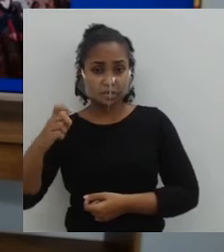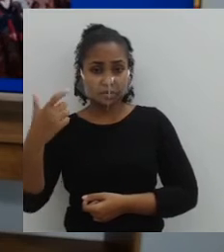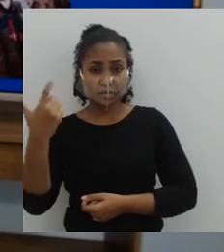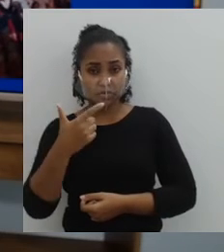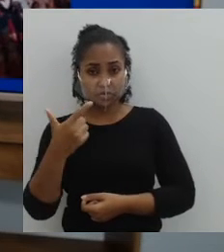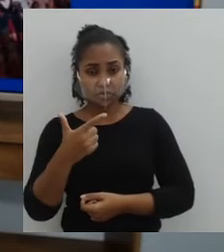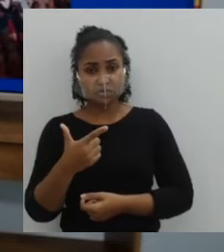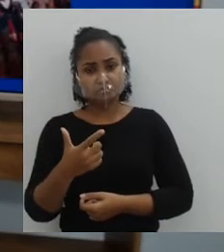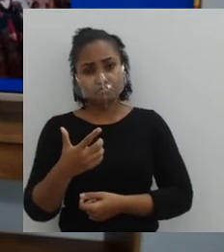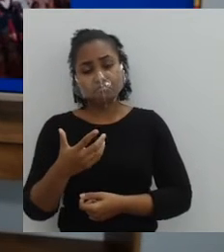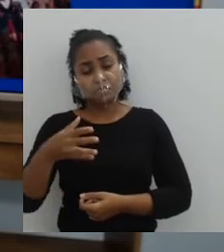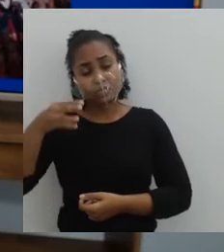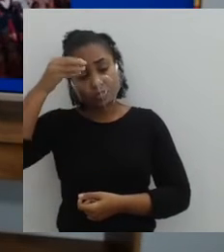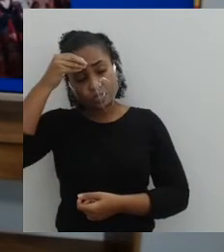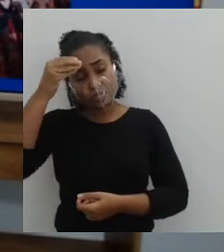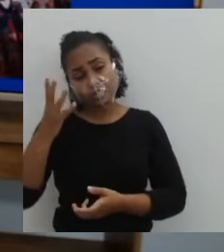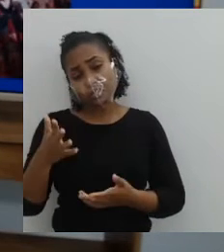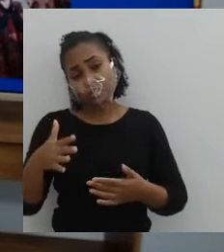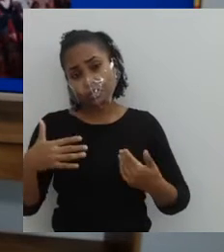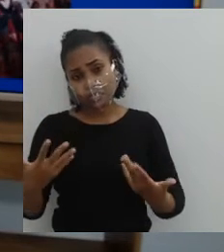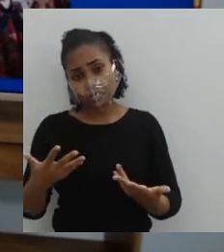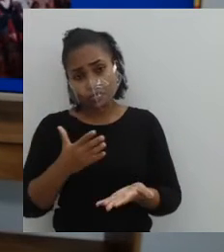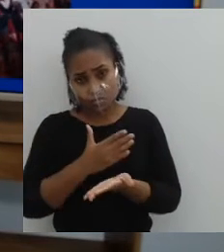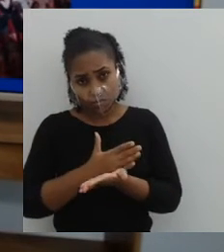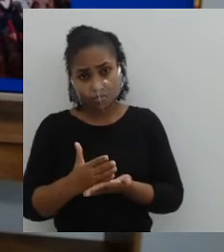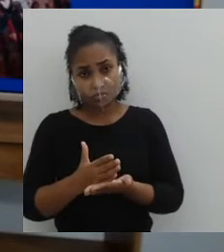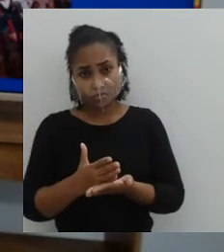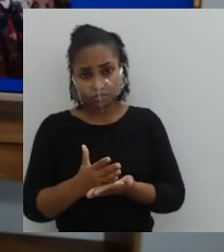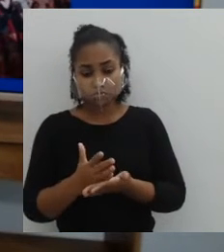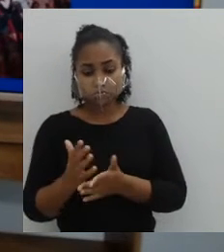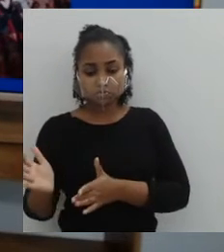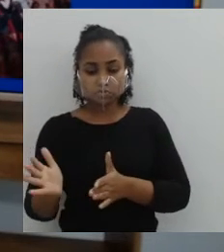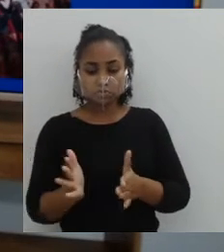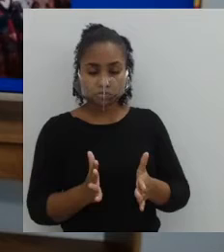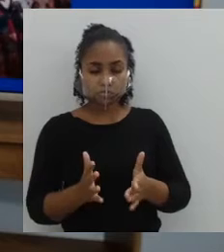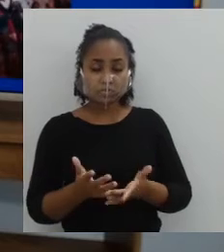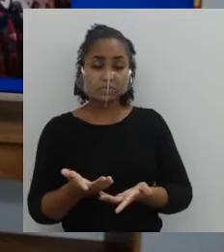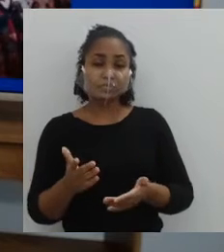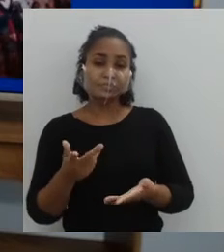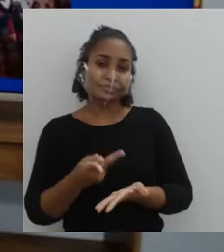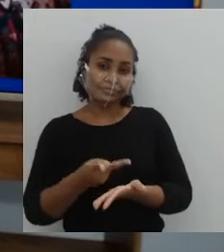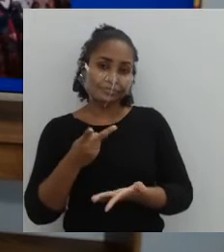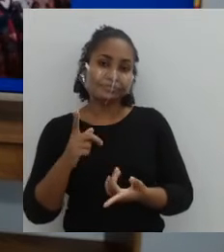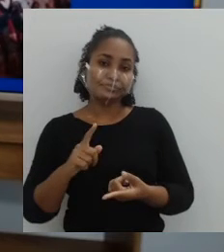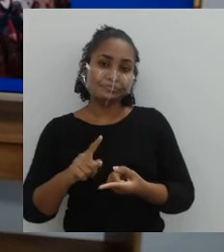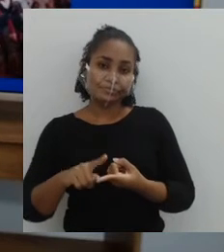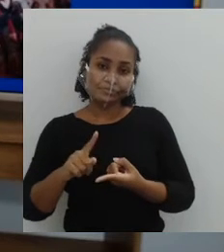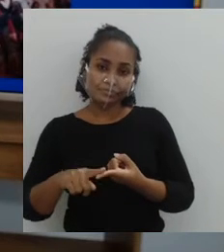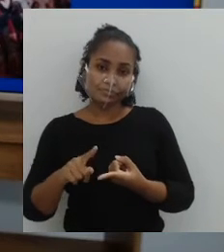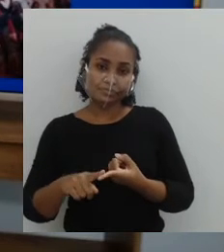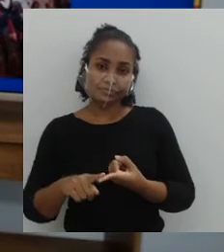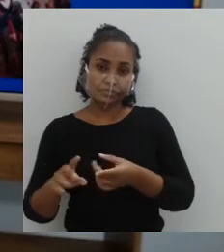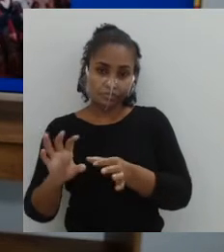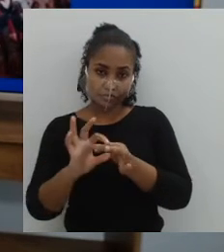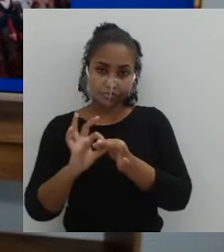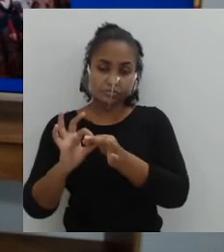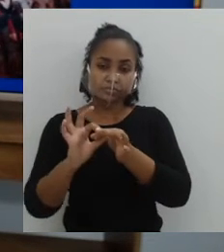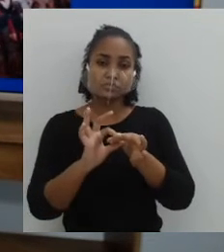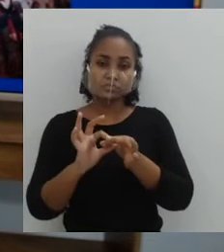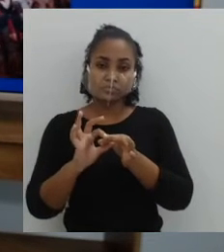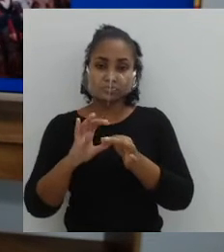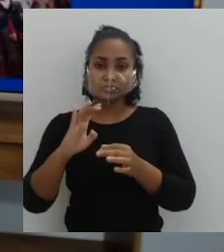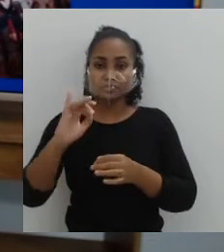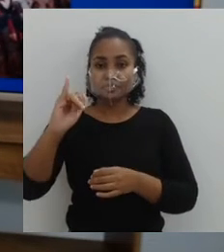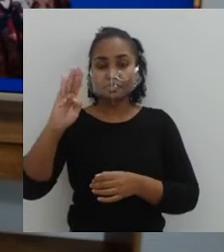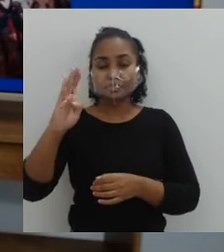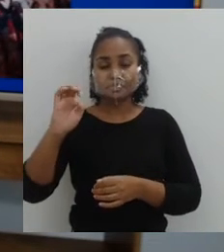Dom Henrique. Então ele começa a reinar Portugal também. E aí a gente vem com a União Ibérica. Essa União